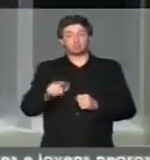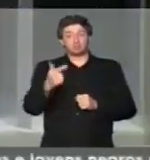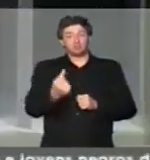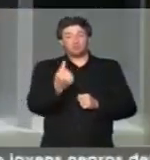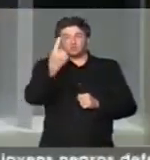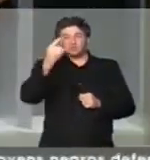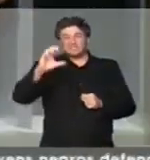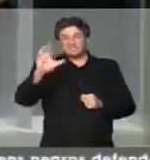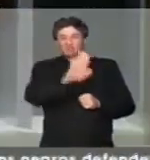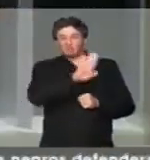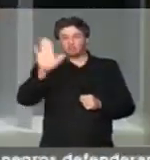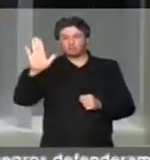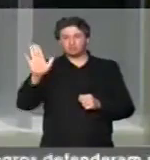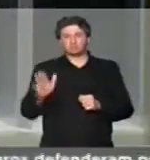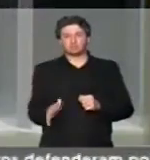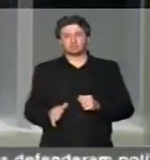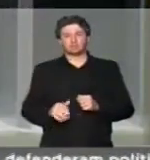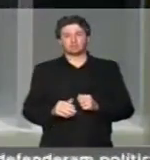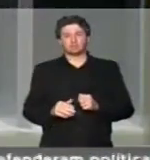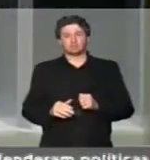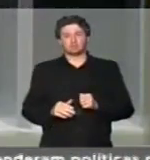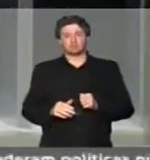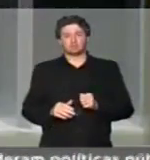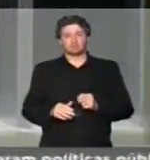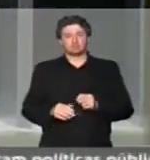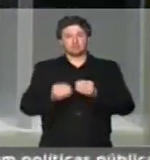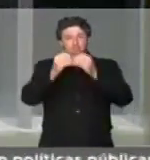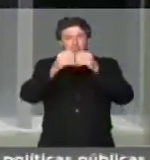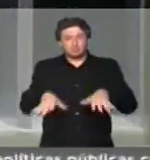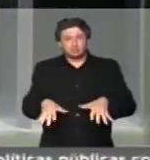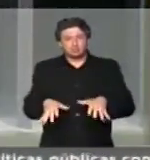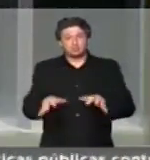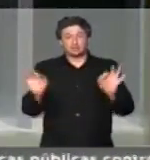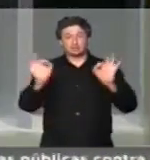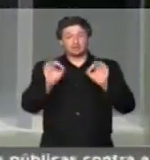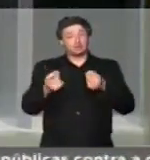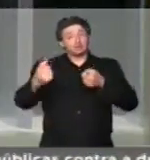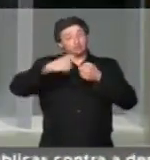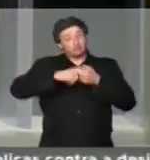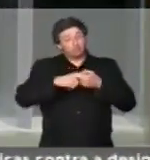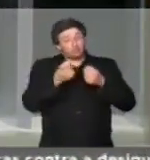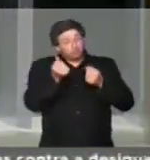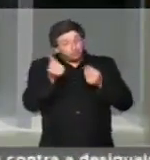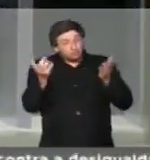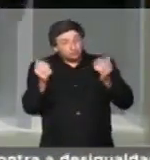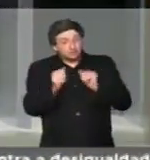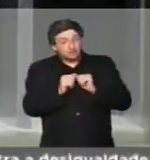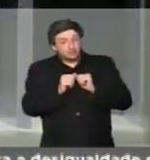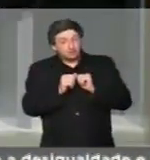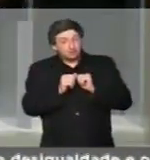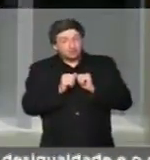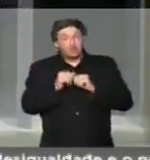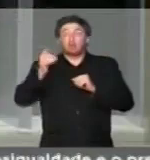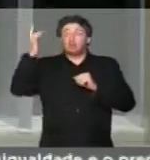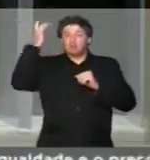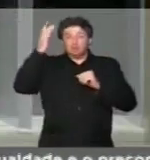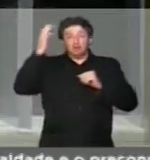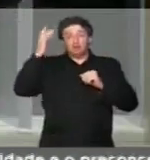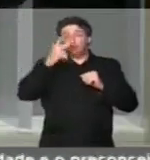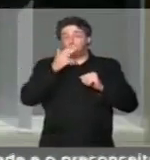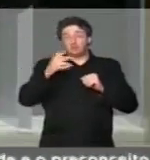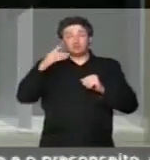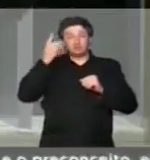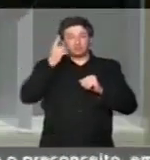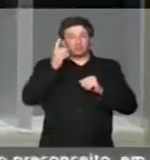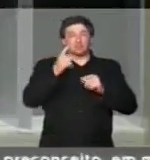um conclu 1 centavo de dano a horário e o ressarcimento Suponho que outros colegas na